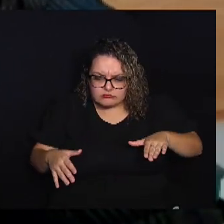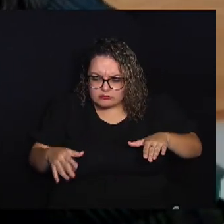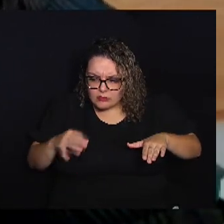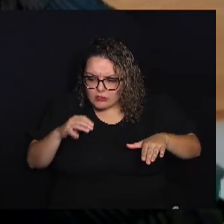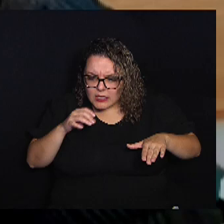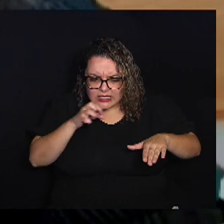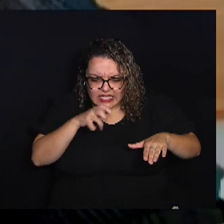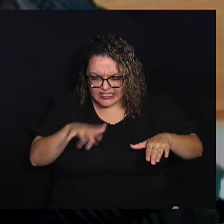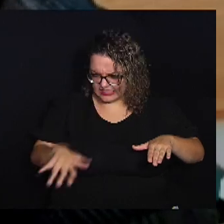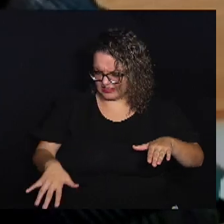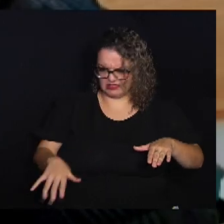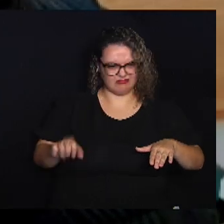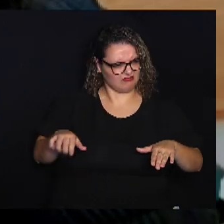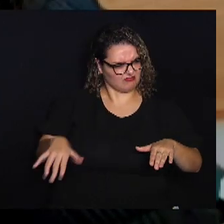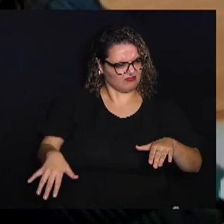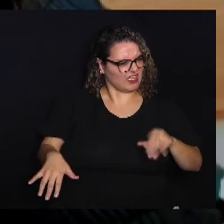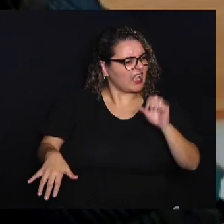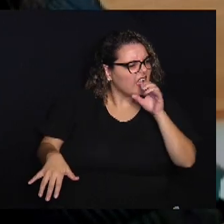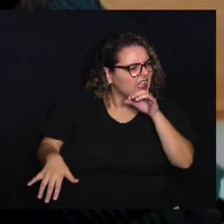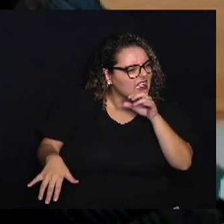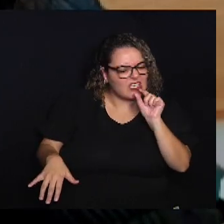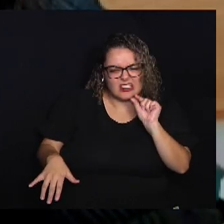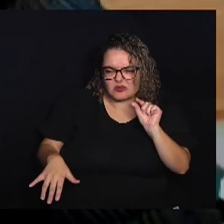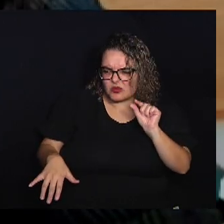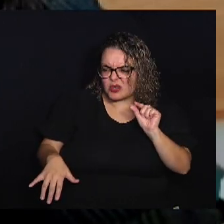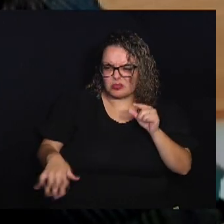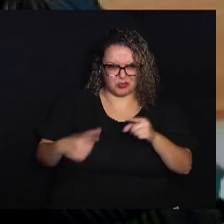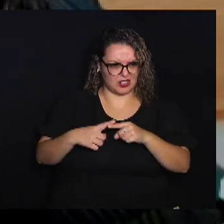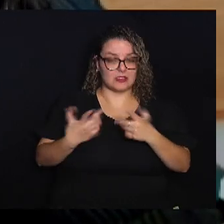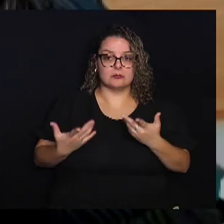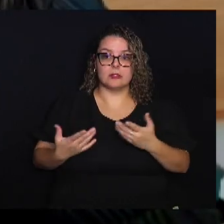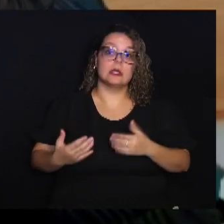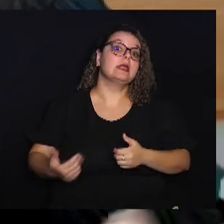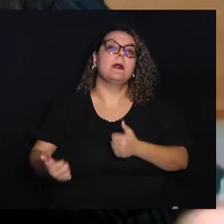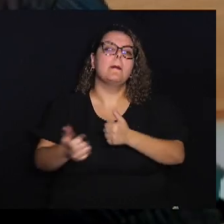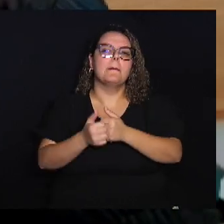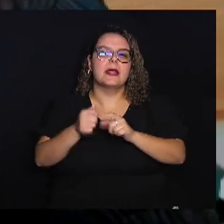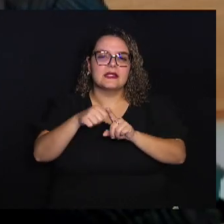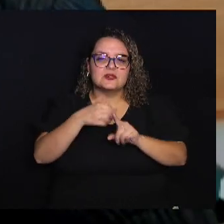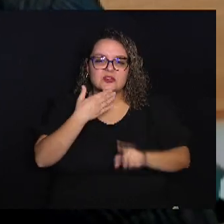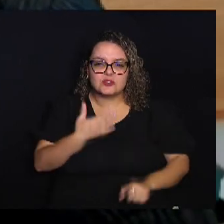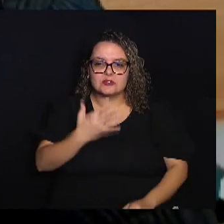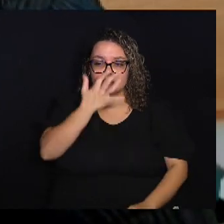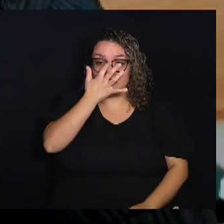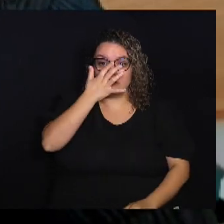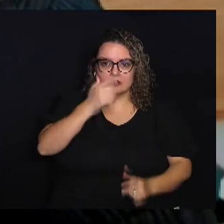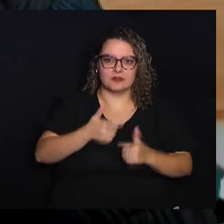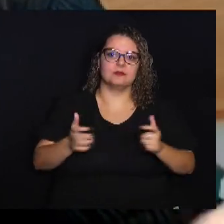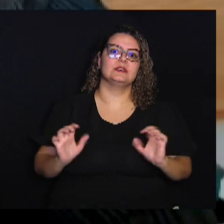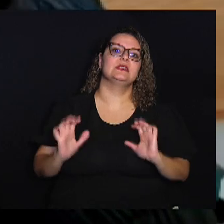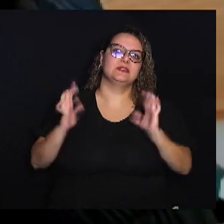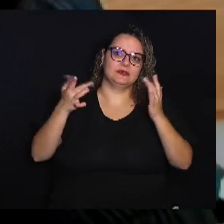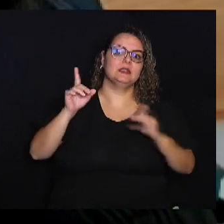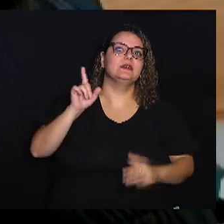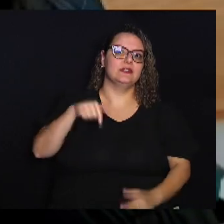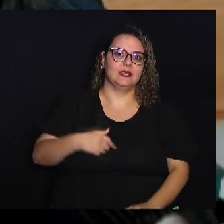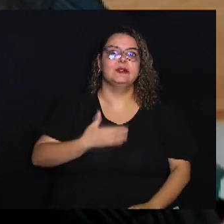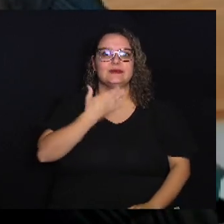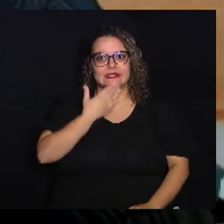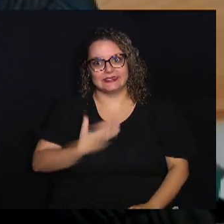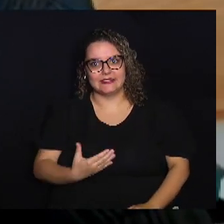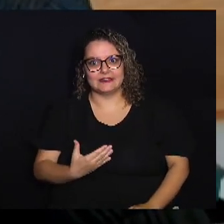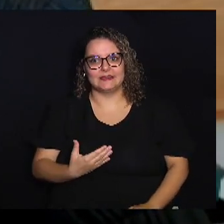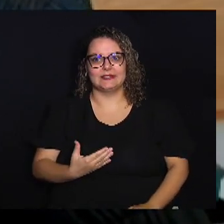aquecida. E como eles perceberam esse fenômeno próximo de dezembro, e o grande evento de dezembro é o Natal, que